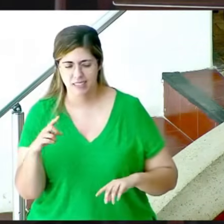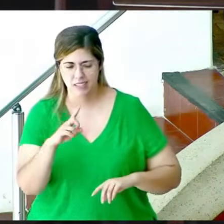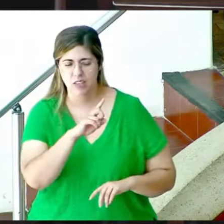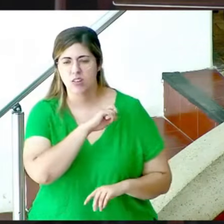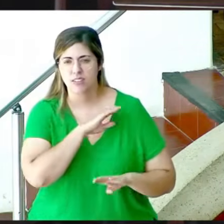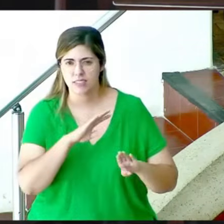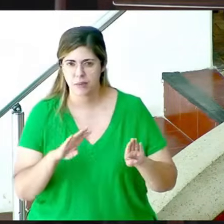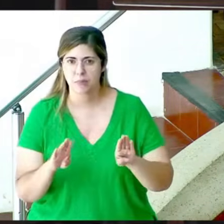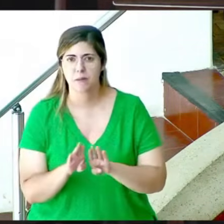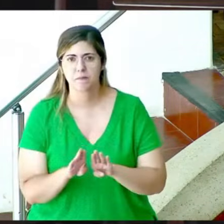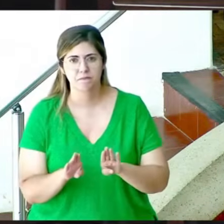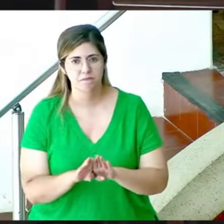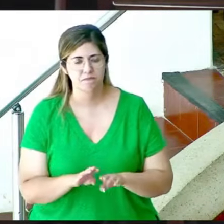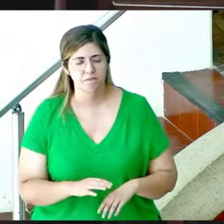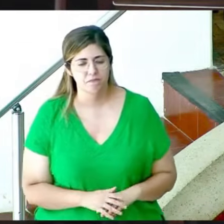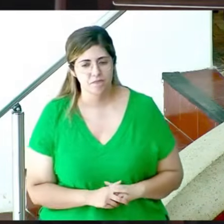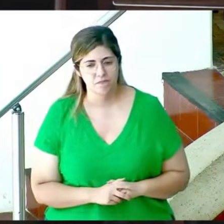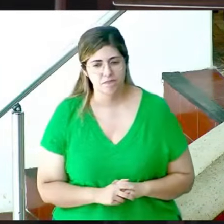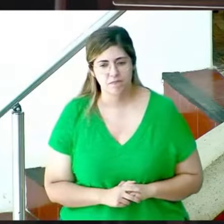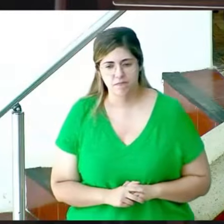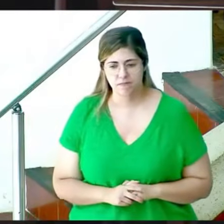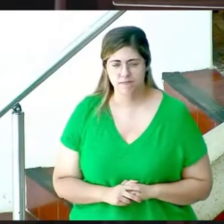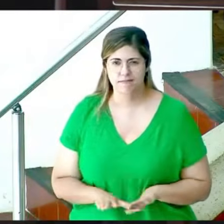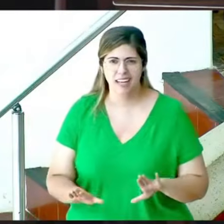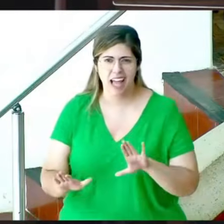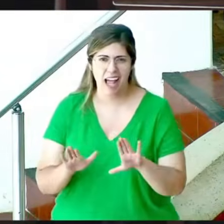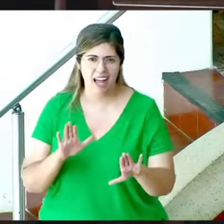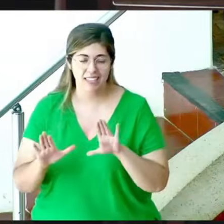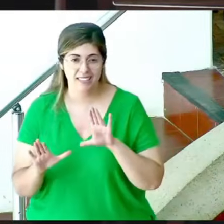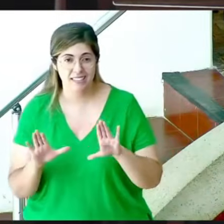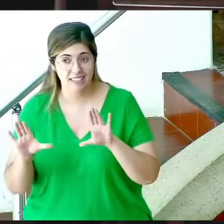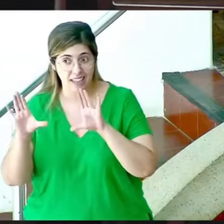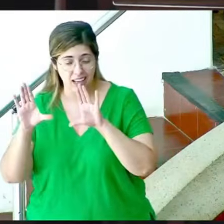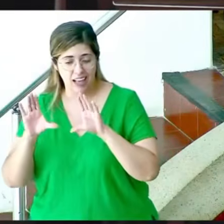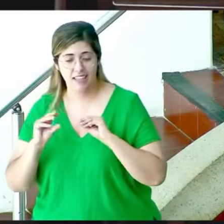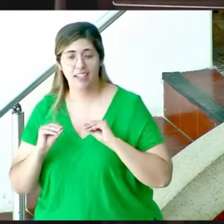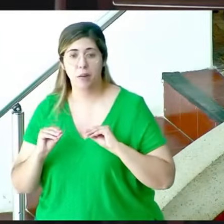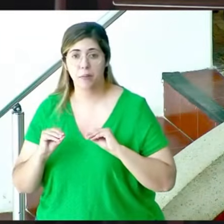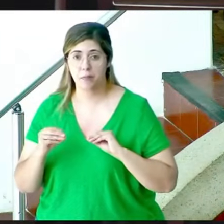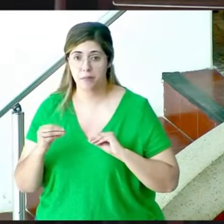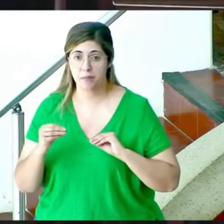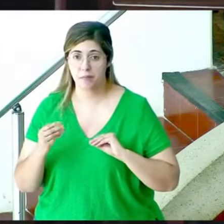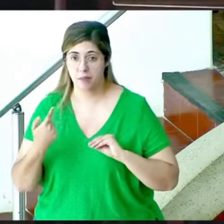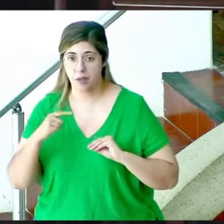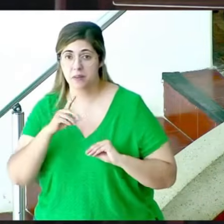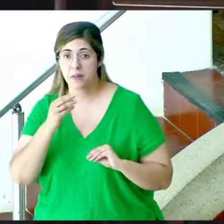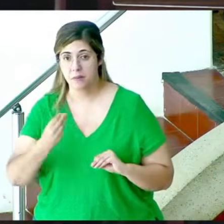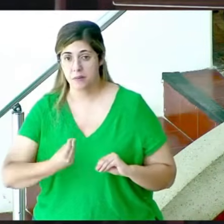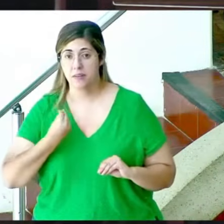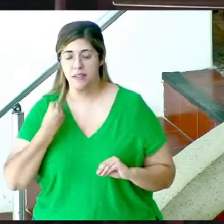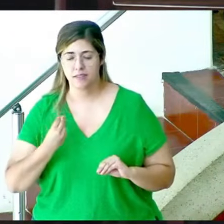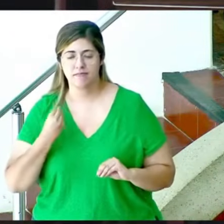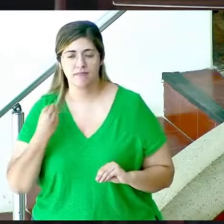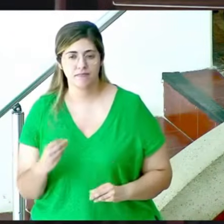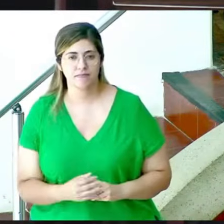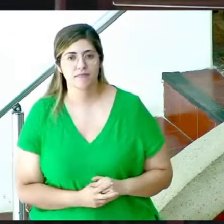talvez, seja quando a gente recebe alguém na nossa vida. Quando não tem ninguém mais na minha